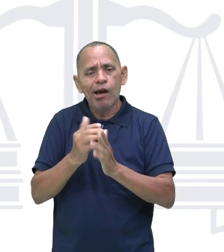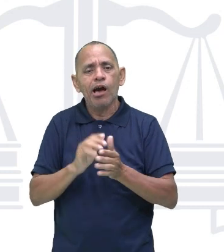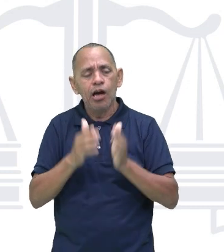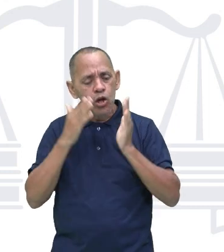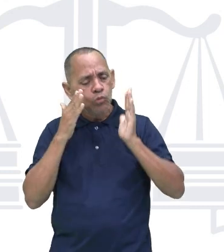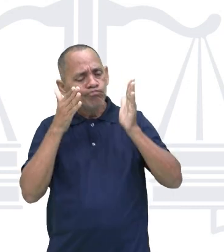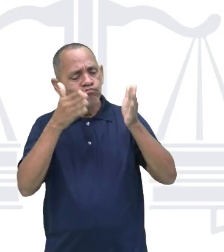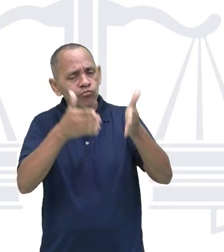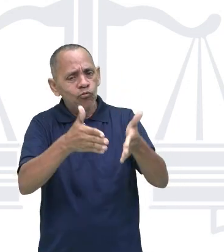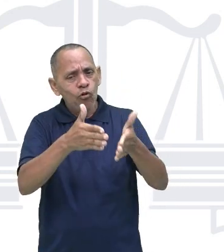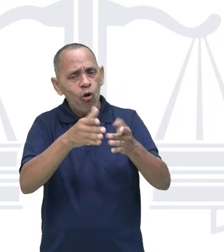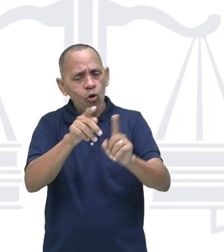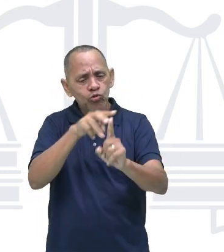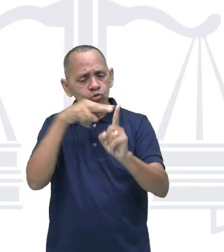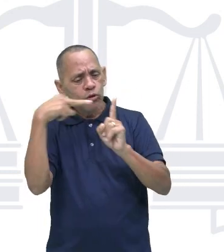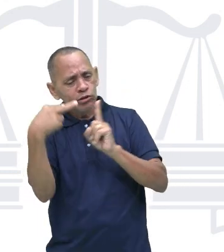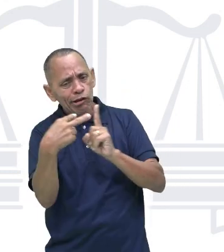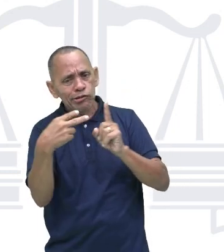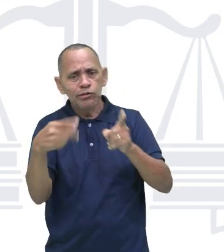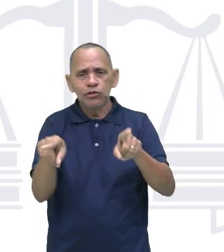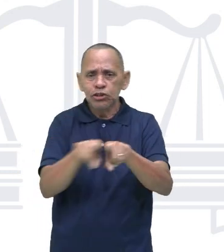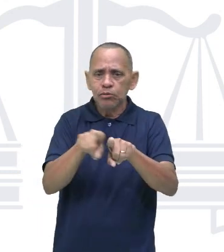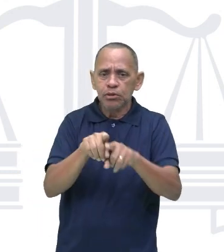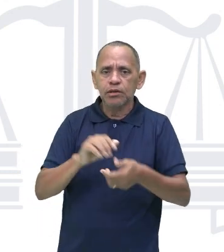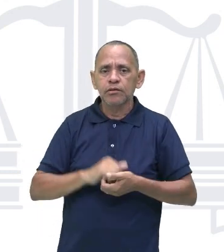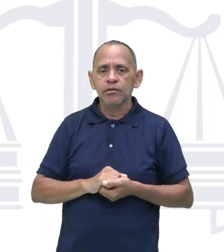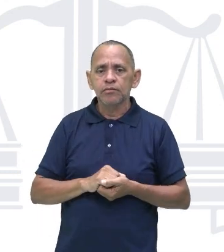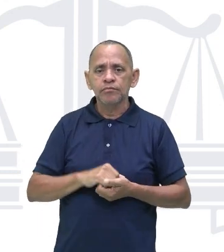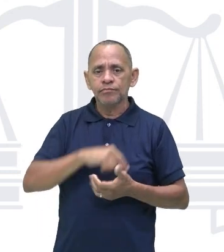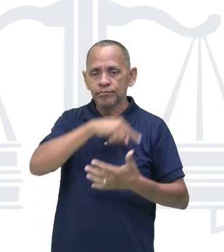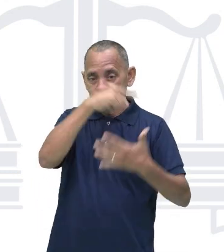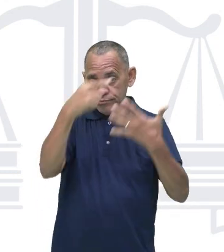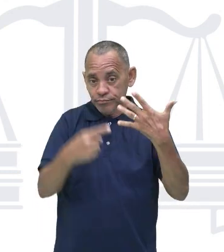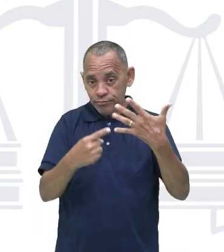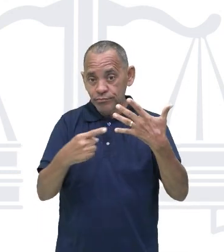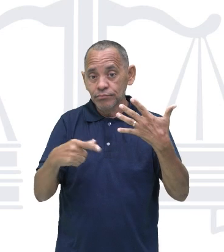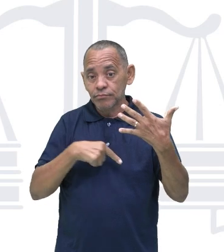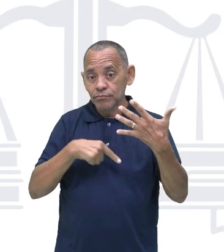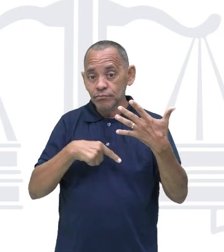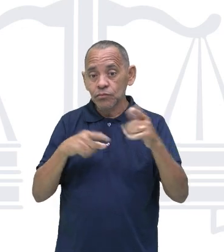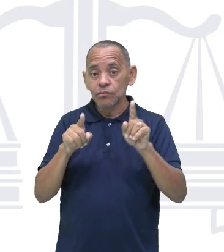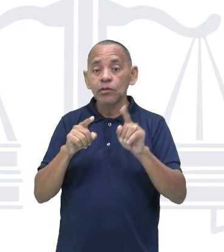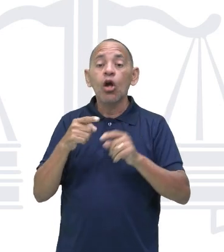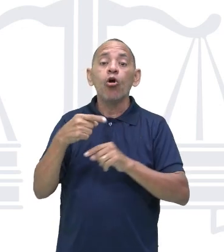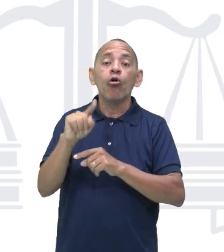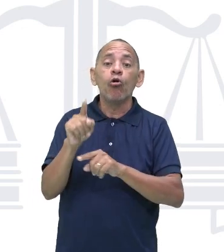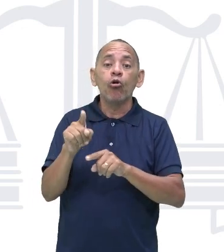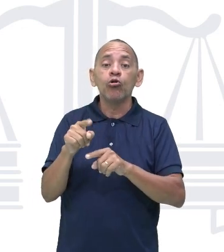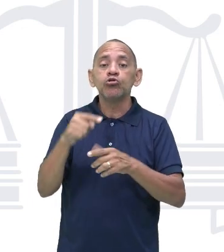aula? Trazemos aqui mais esse ponto de reflexão e agora eu apresento para vocês